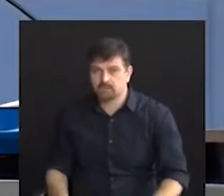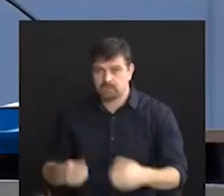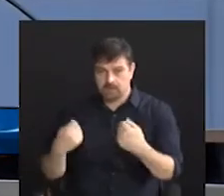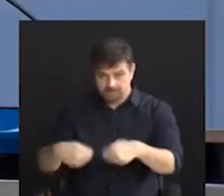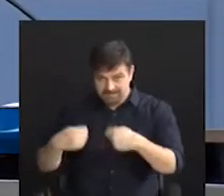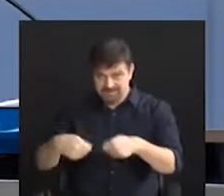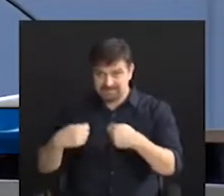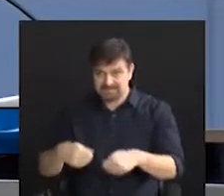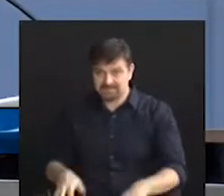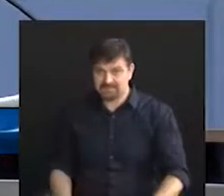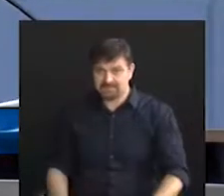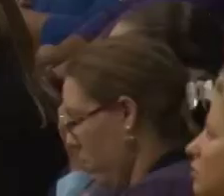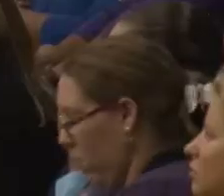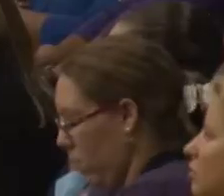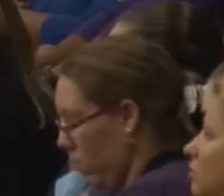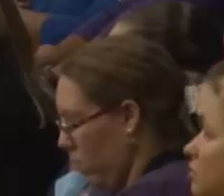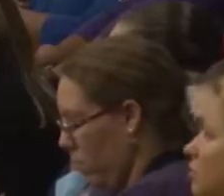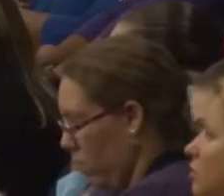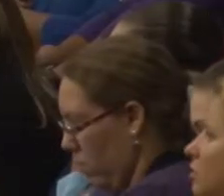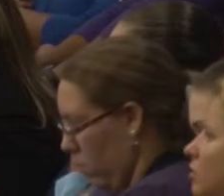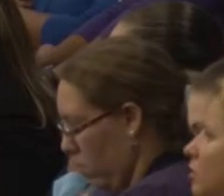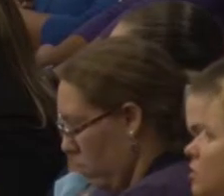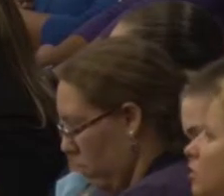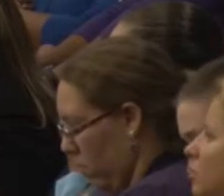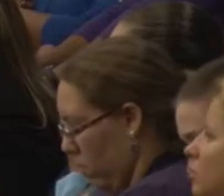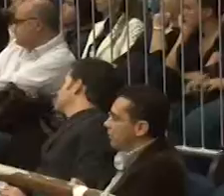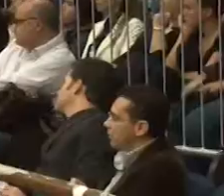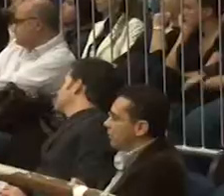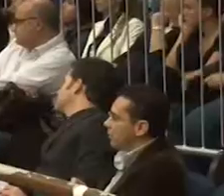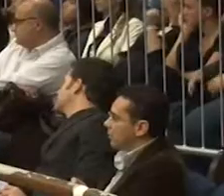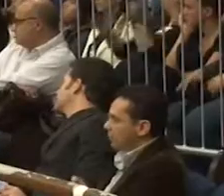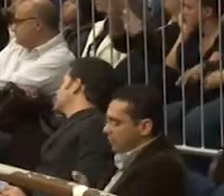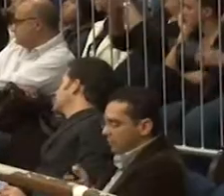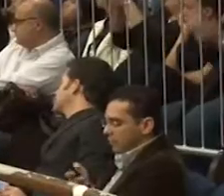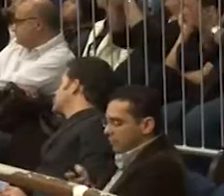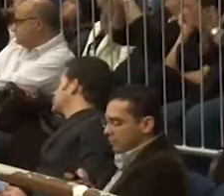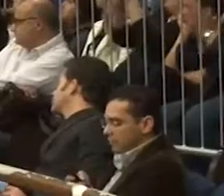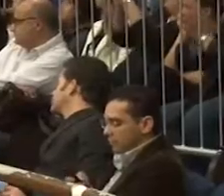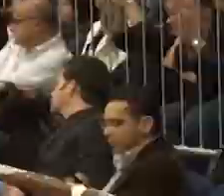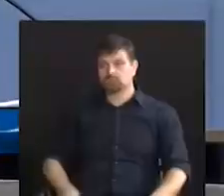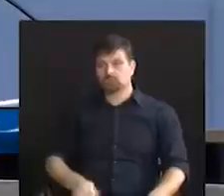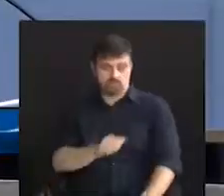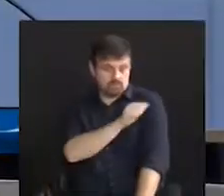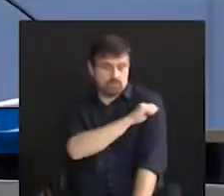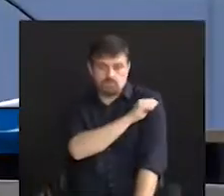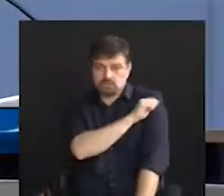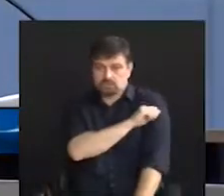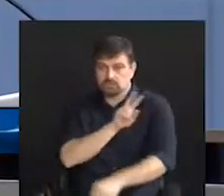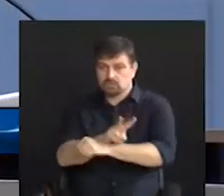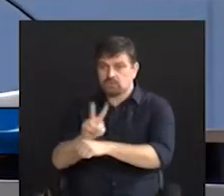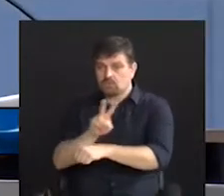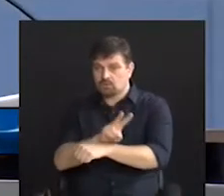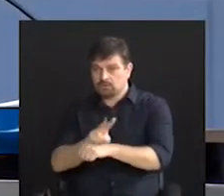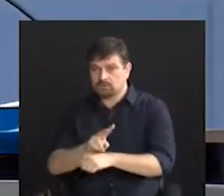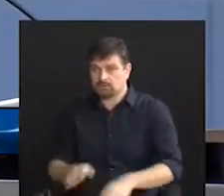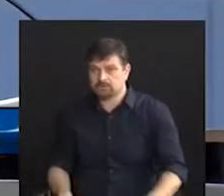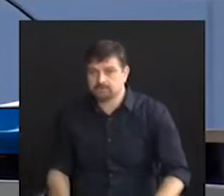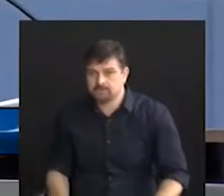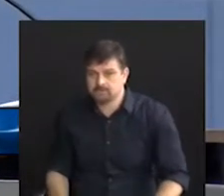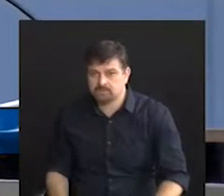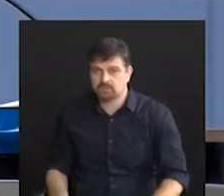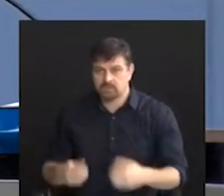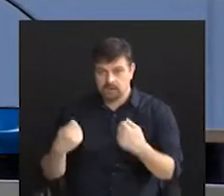Cultura e Esportes, lembrou que a matéria foi amplamente discutida e citou as Naves Mães. Como é que na meta 1.8 diz,